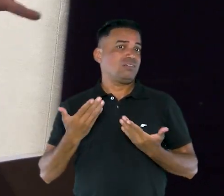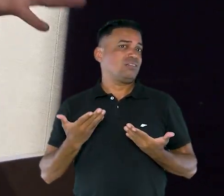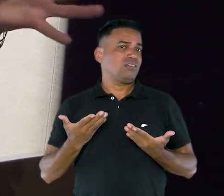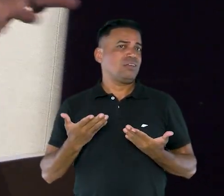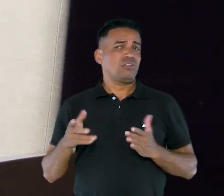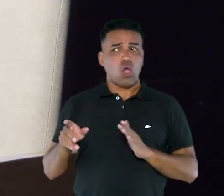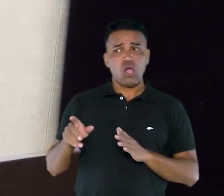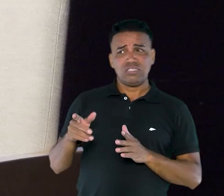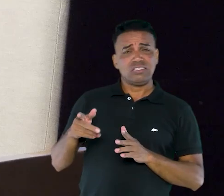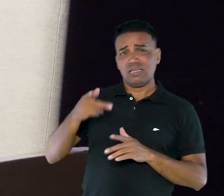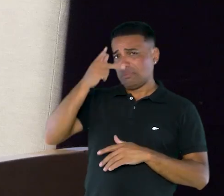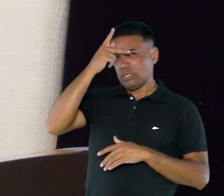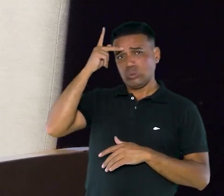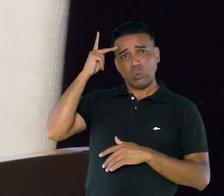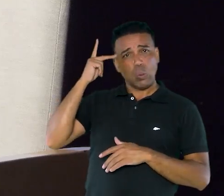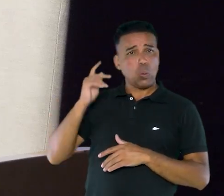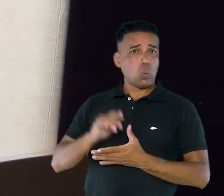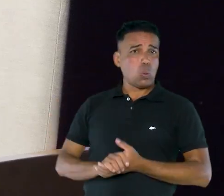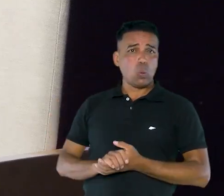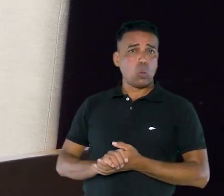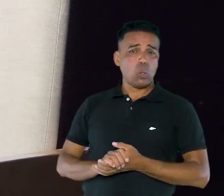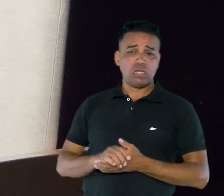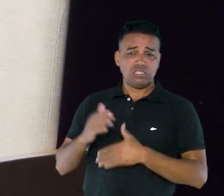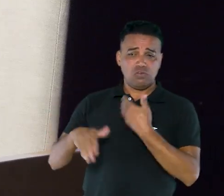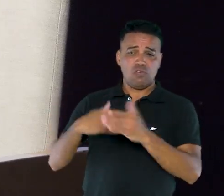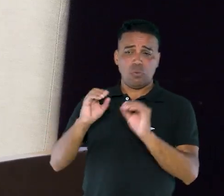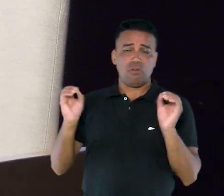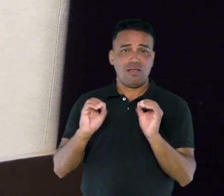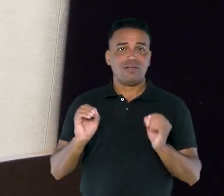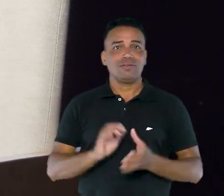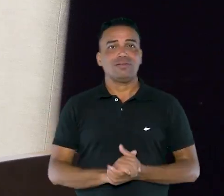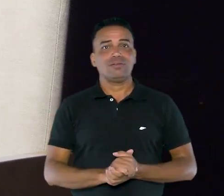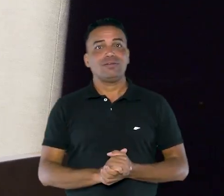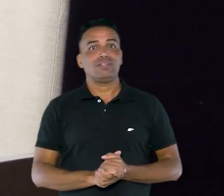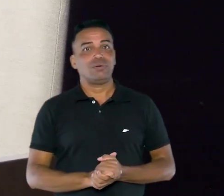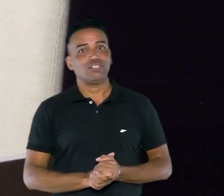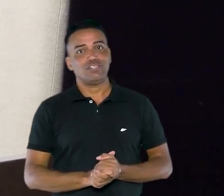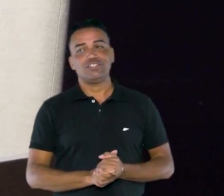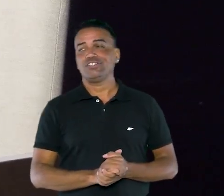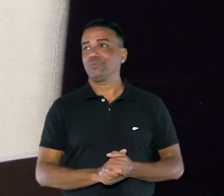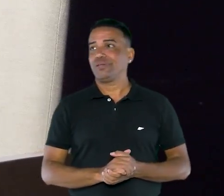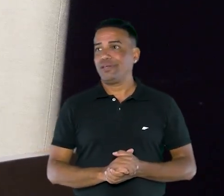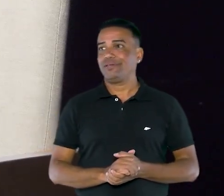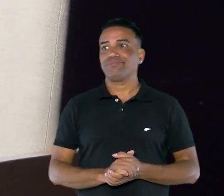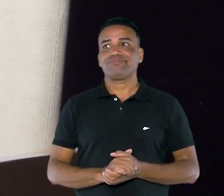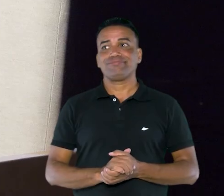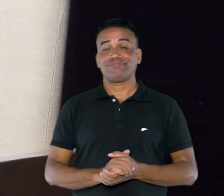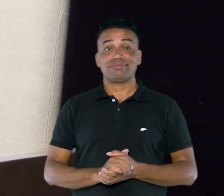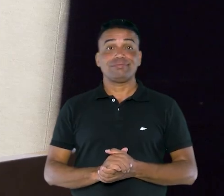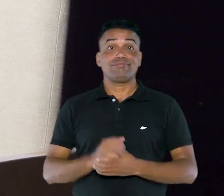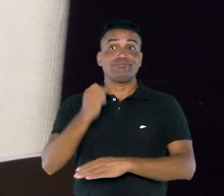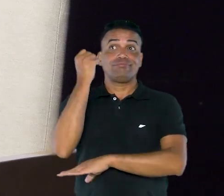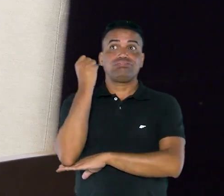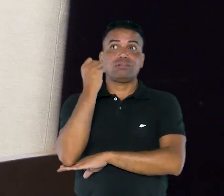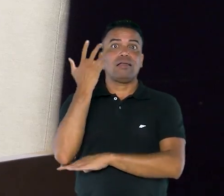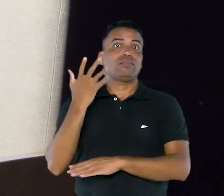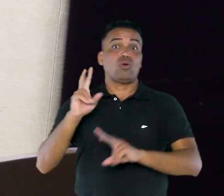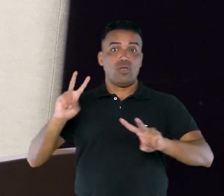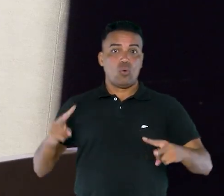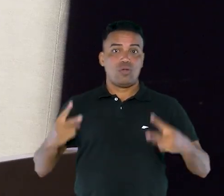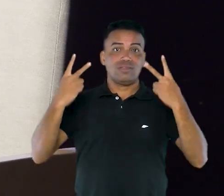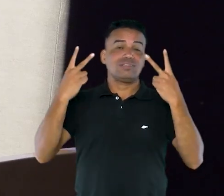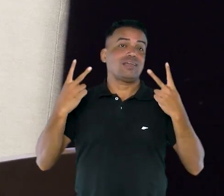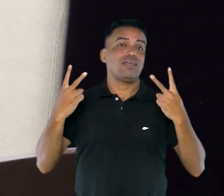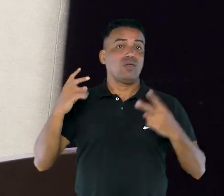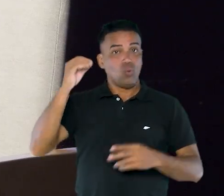Mas, gente, que pessoal atrasado. Então, a gente tem uma resistência em reconhecer o valor